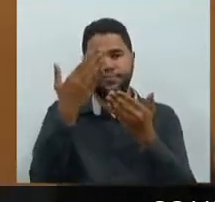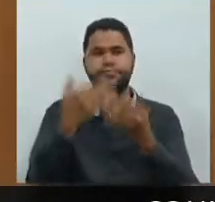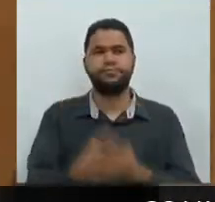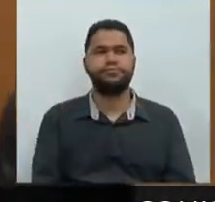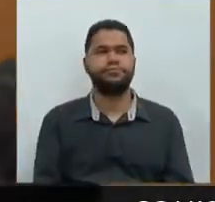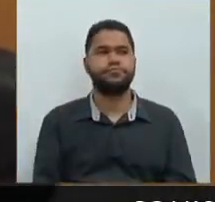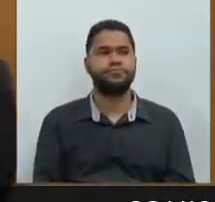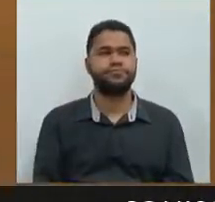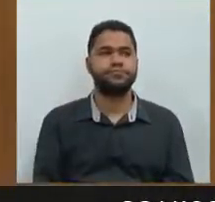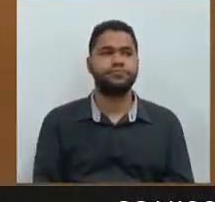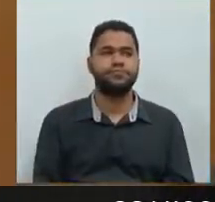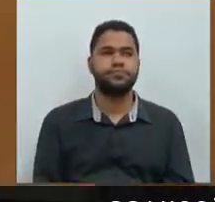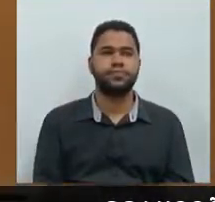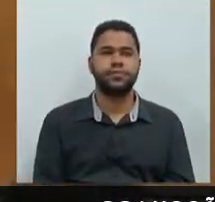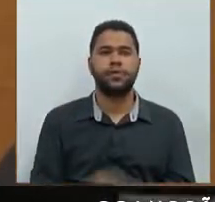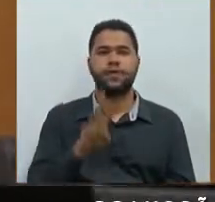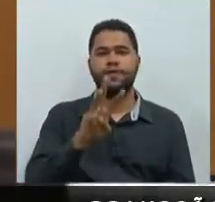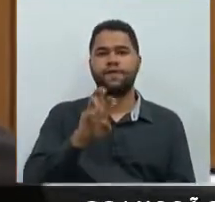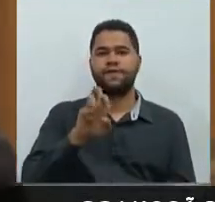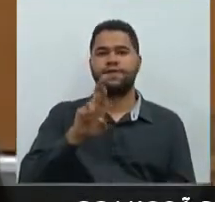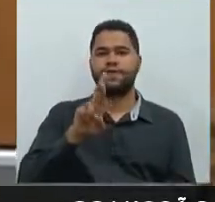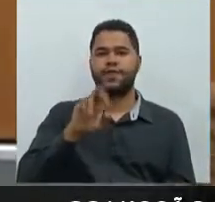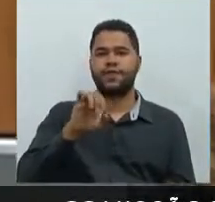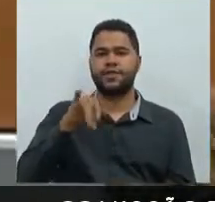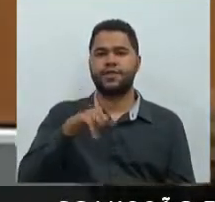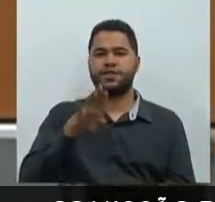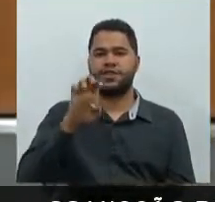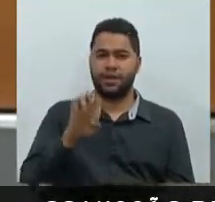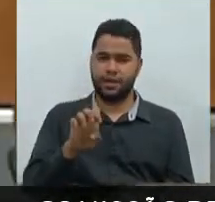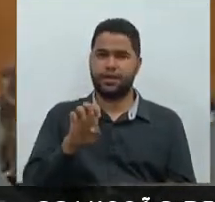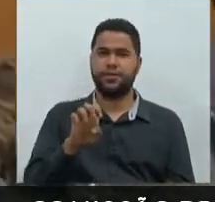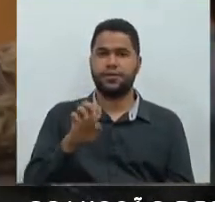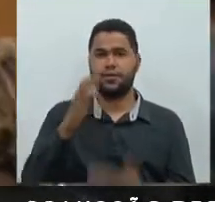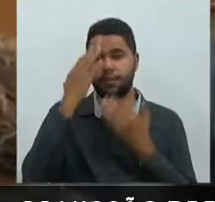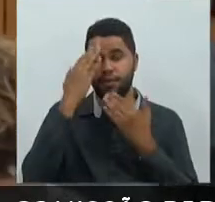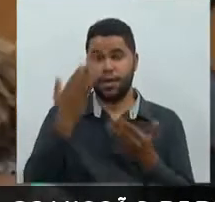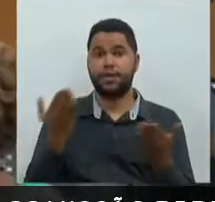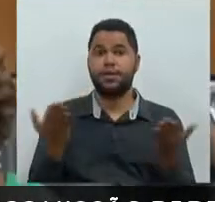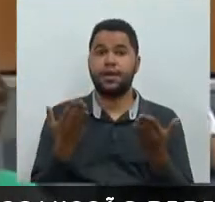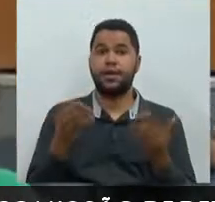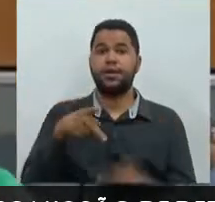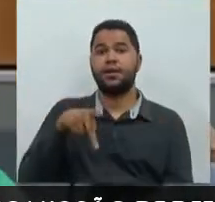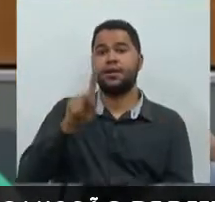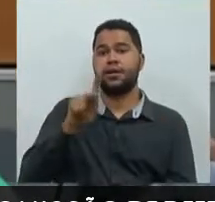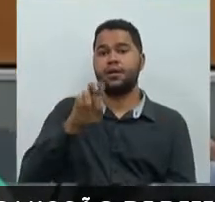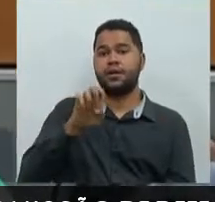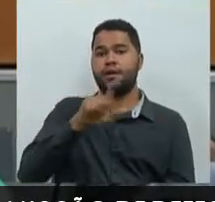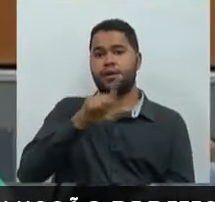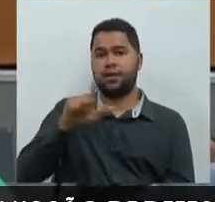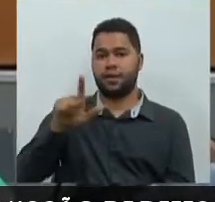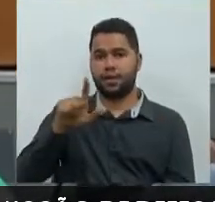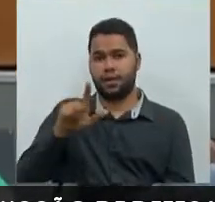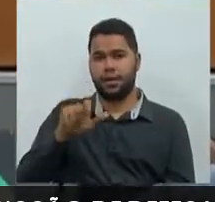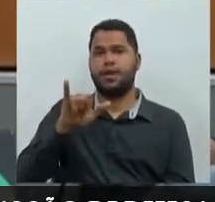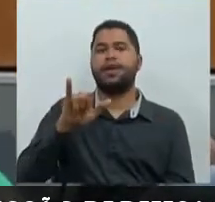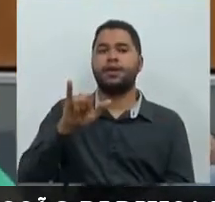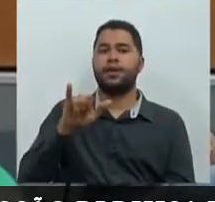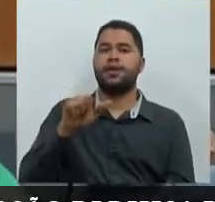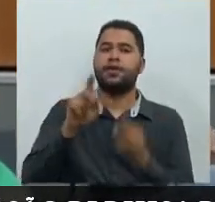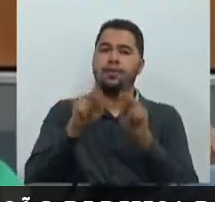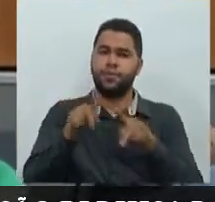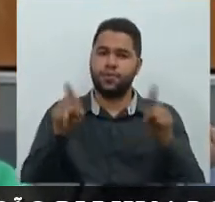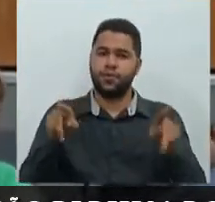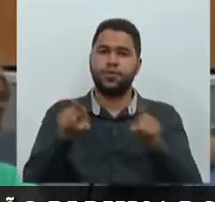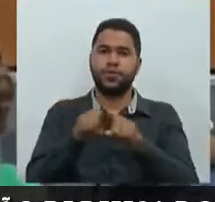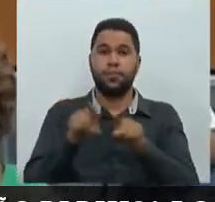Muito obrigado, Veridiana Almeida, da Escola Arão Reis. E vamos chamar agora também a Kelly Cristina, que é professora também